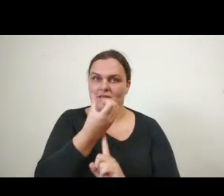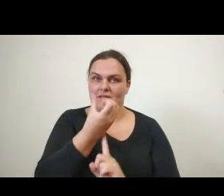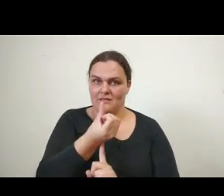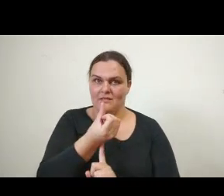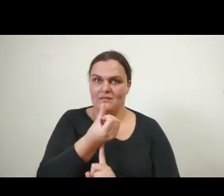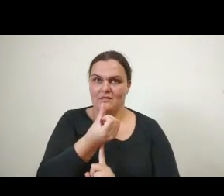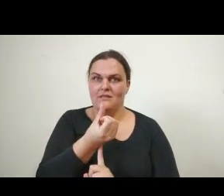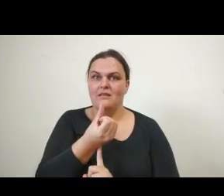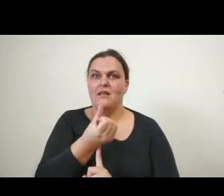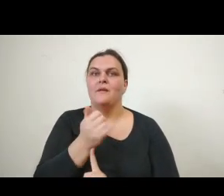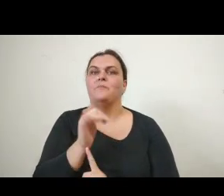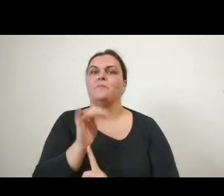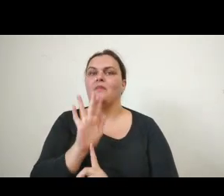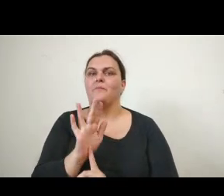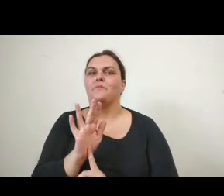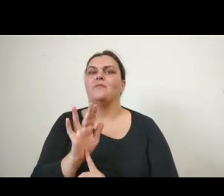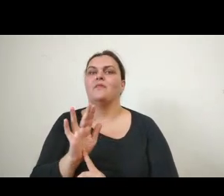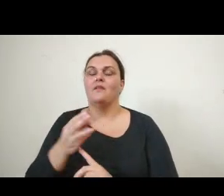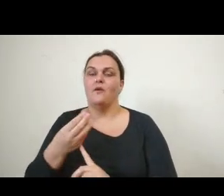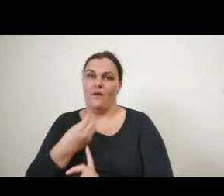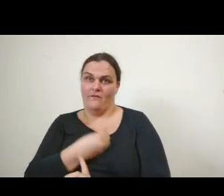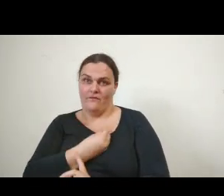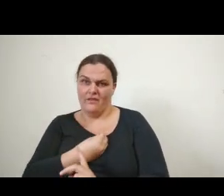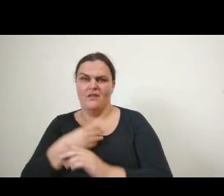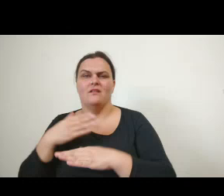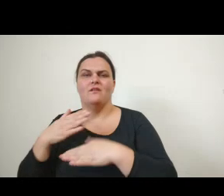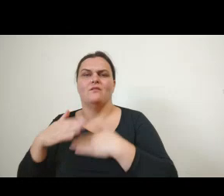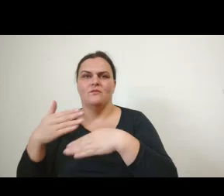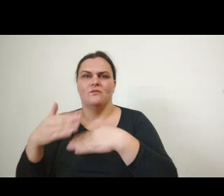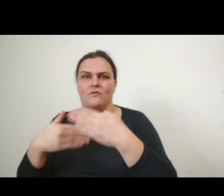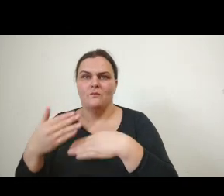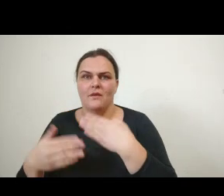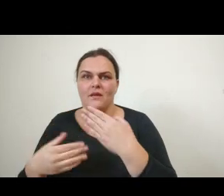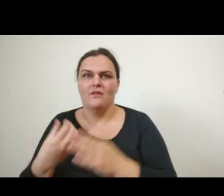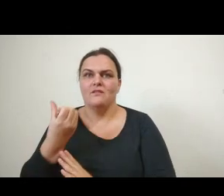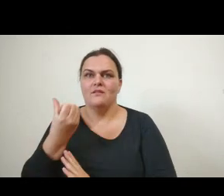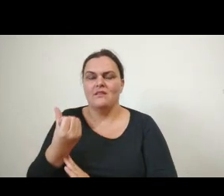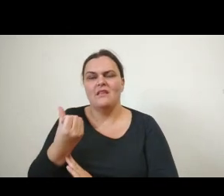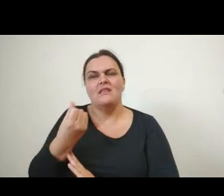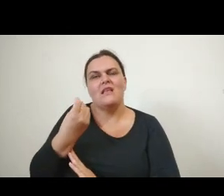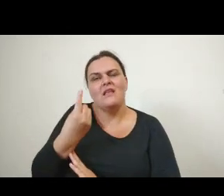18 graus, levou em média, né, 61,8 dias.